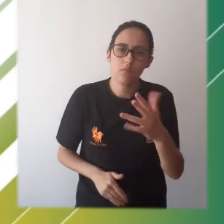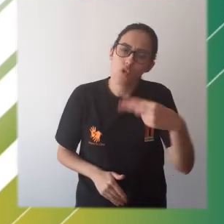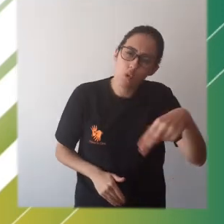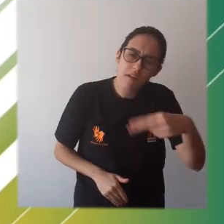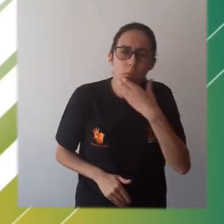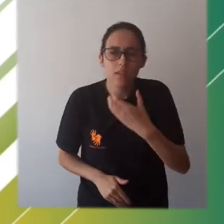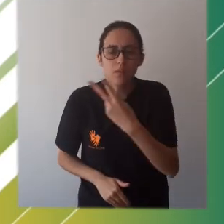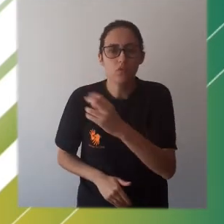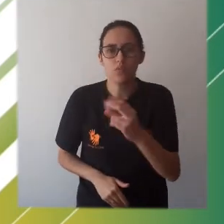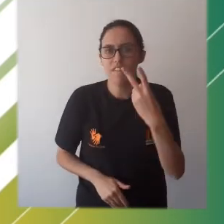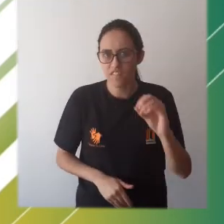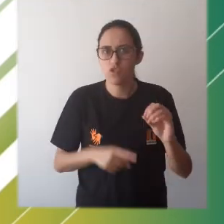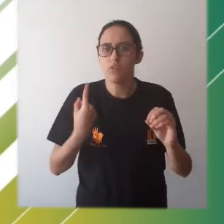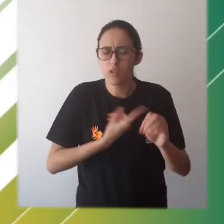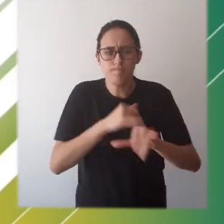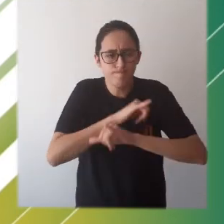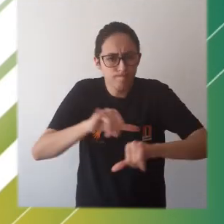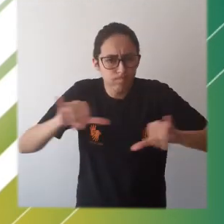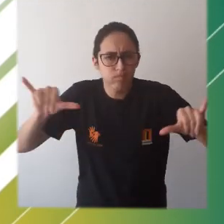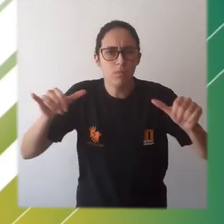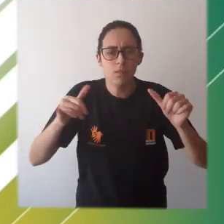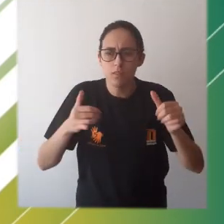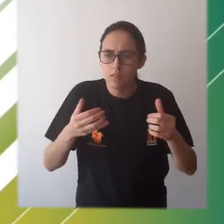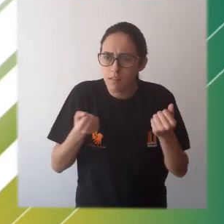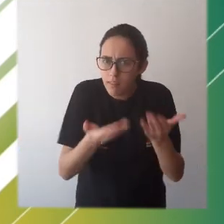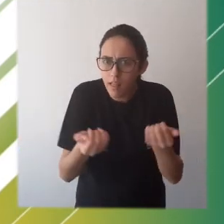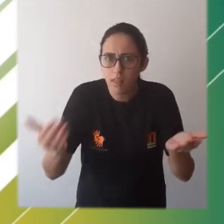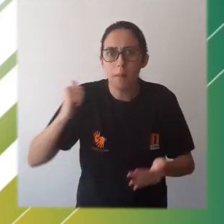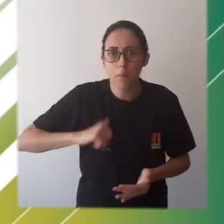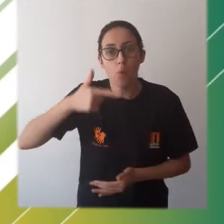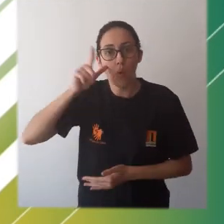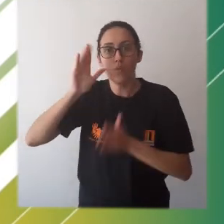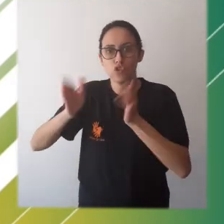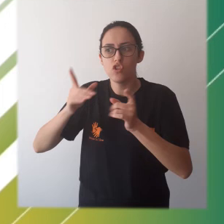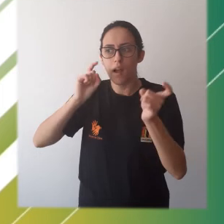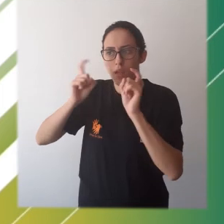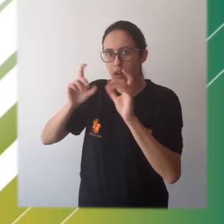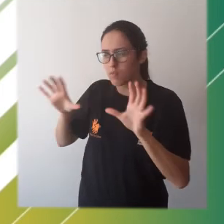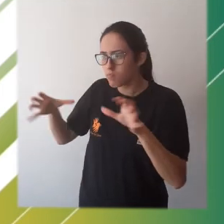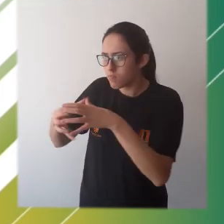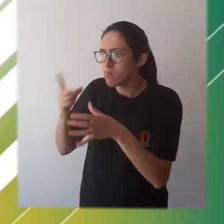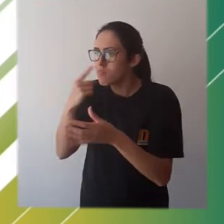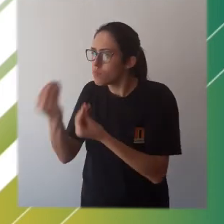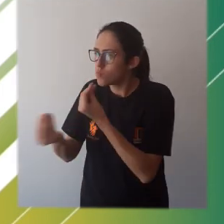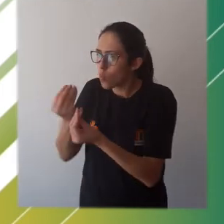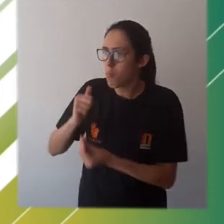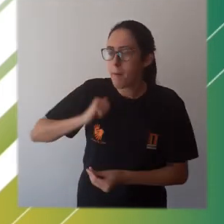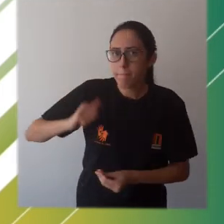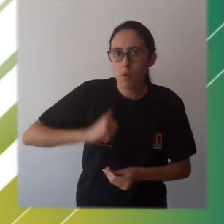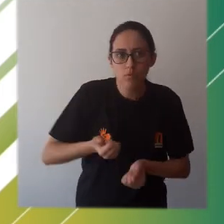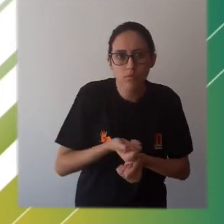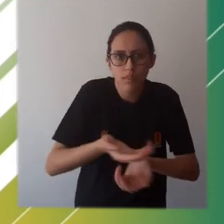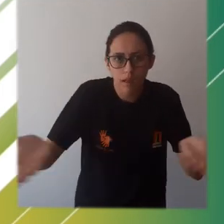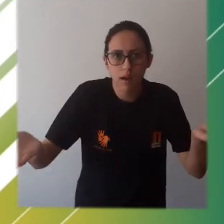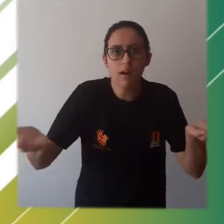finalizando agora o processo de divulgação das últimas bolsas. Ontem nós tivemos a última reunião da comissão para definição